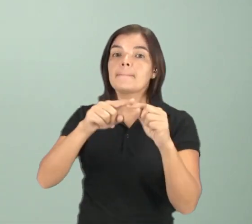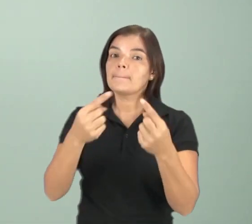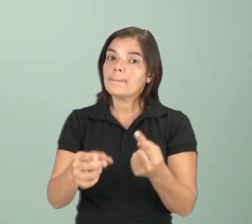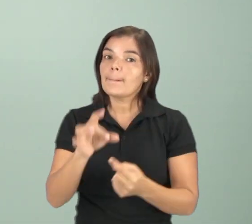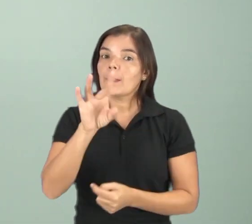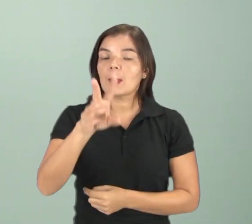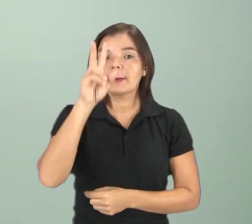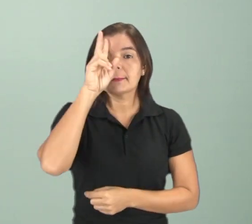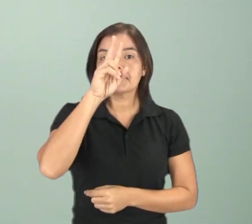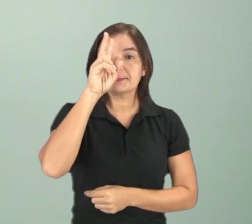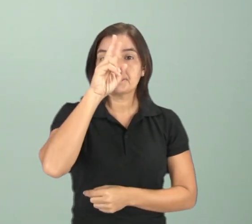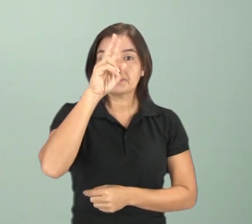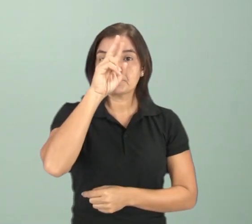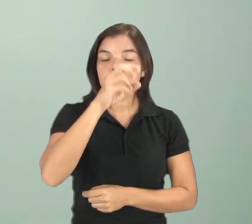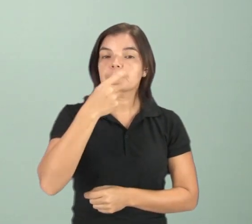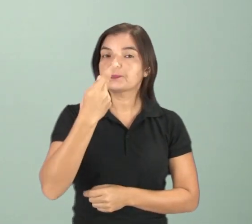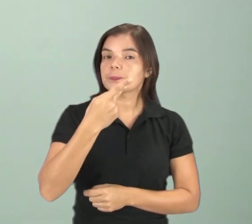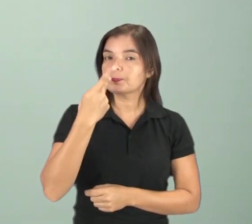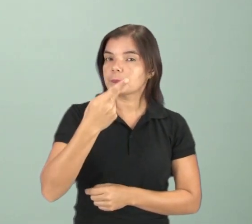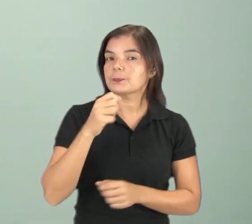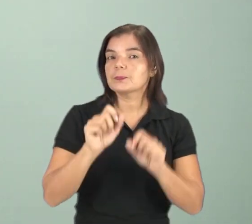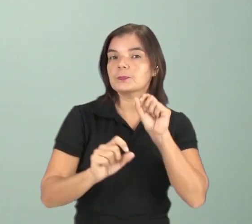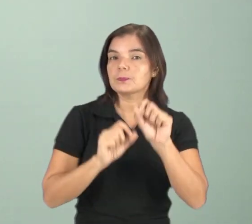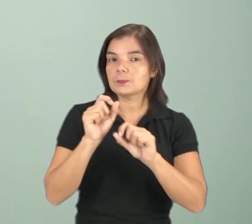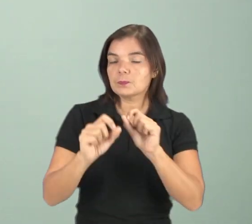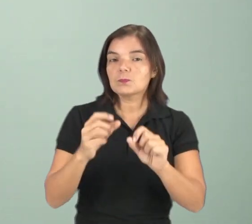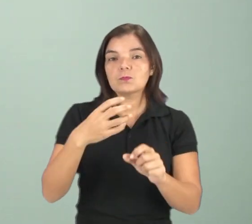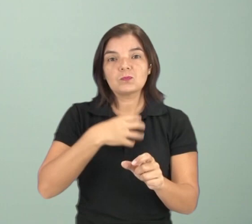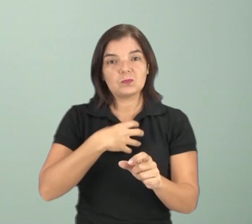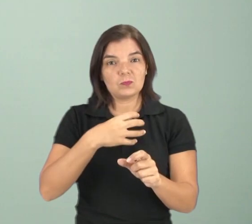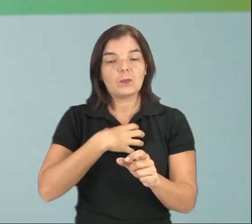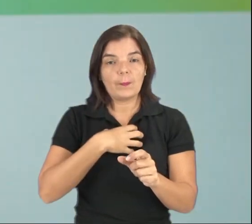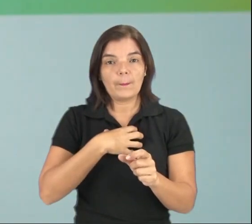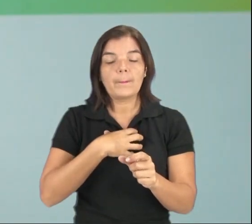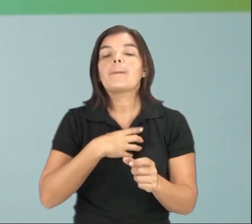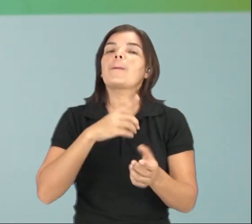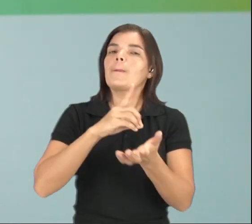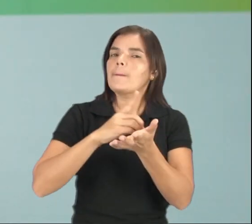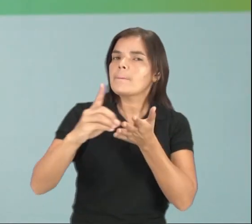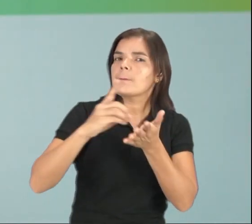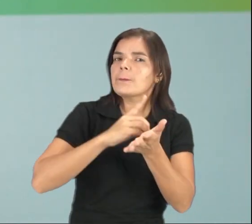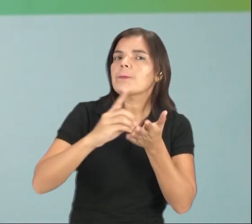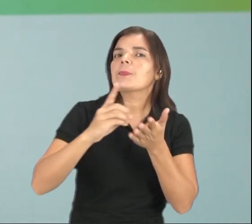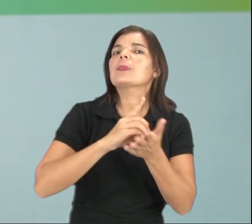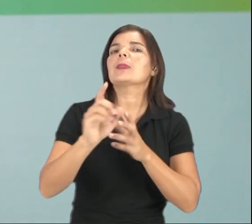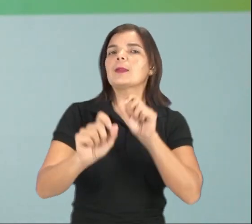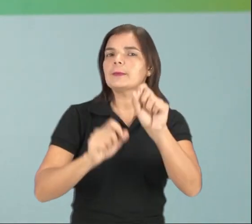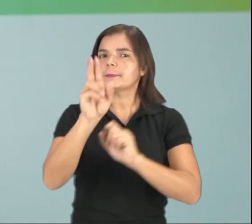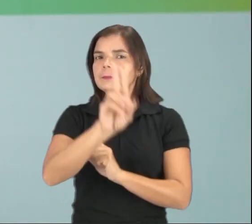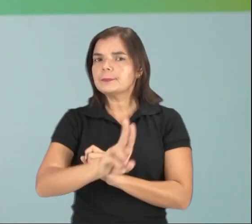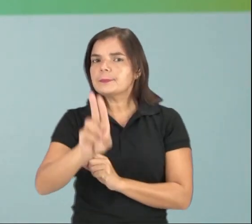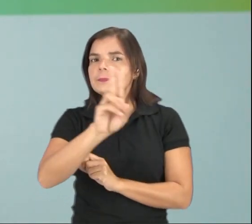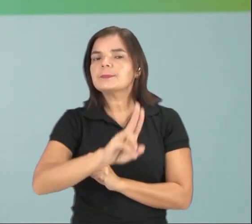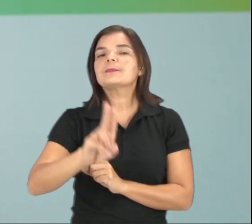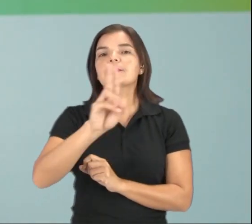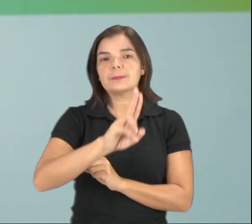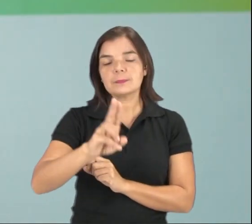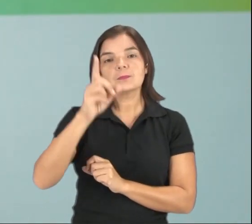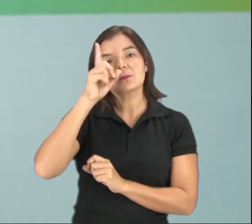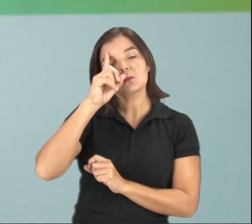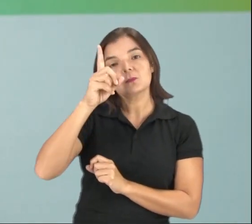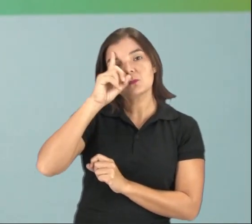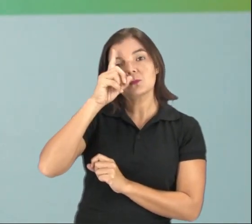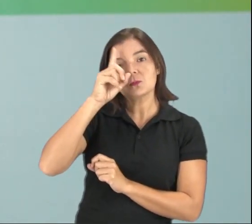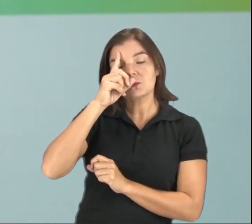Só lembrando, pessoal, que quando nós falamos de sentido dicionarizado, é aquele sentido usual que a gente utiliza no